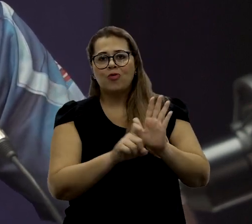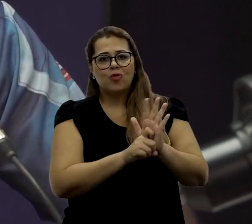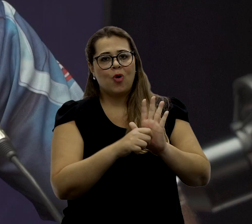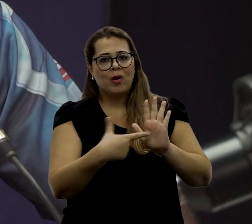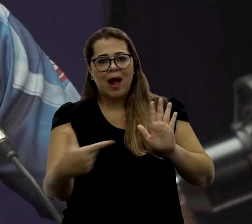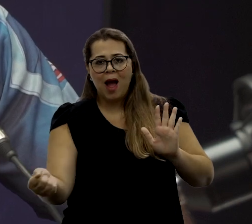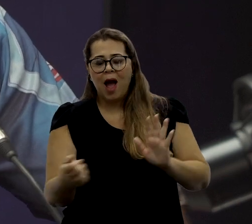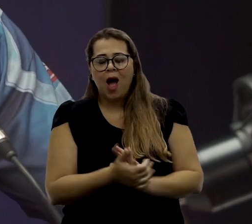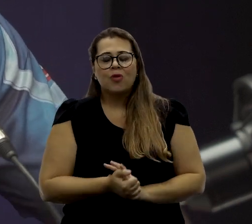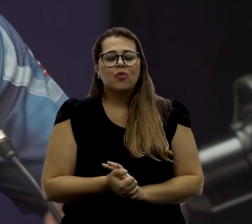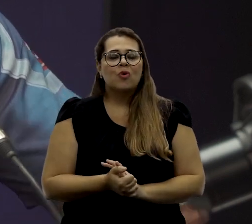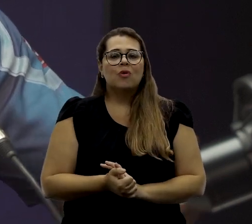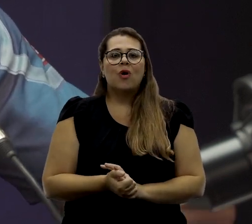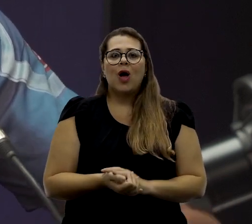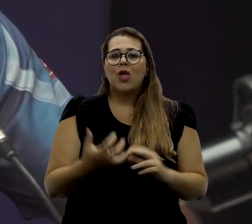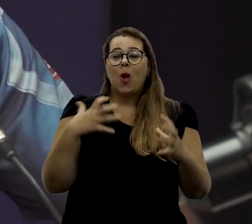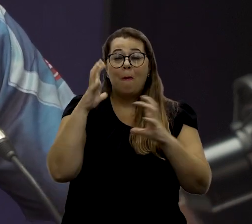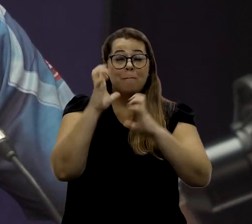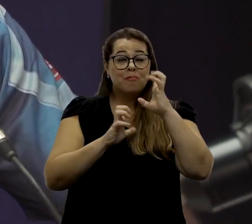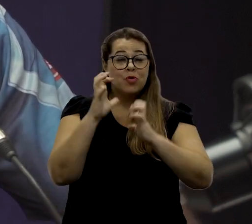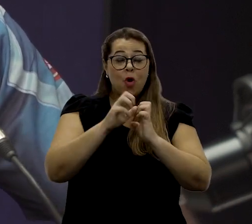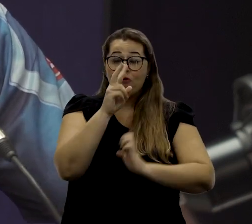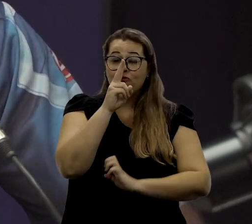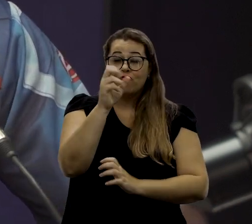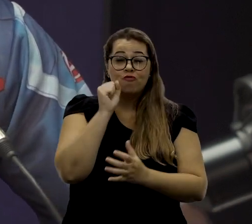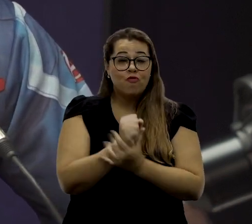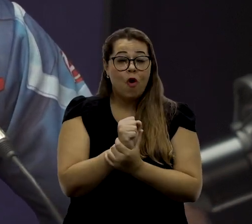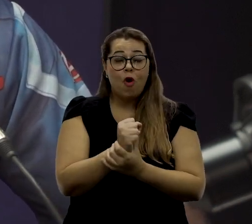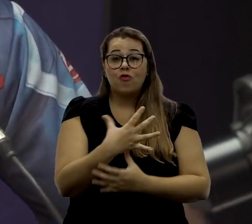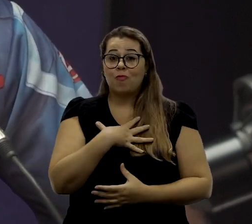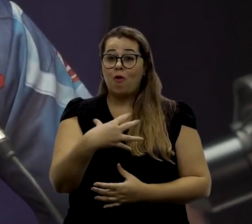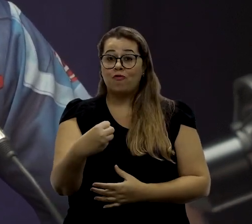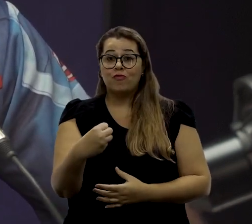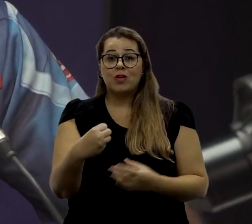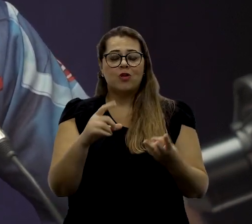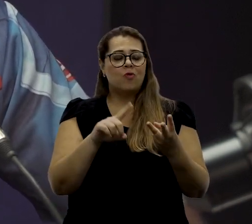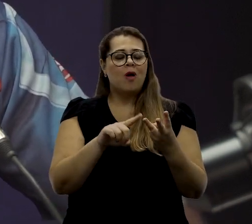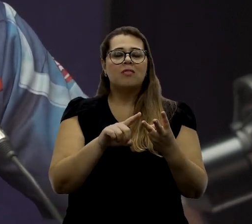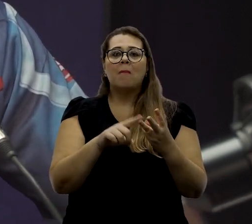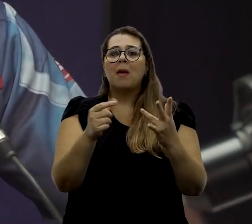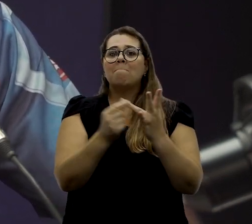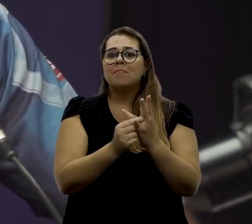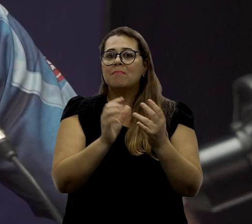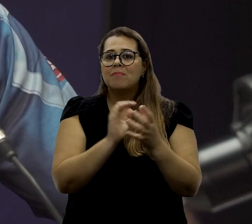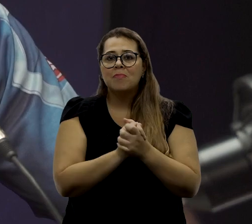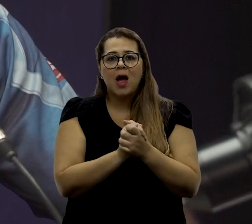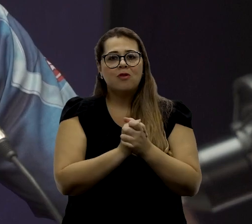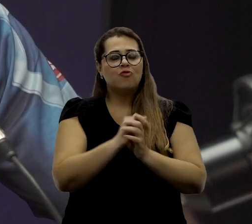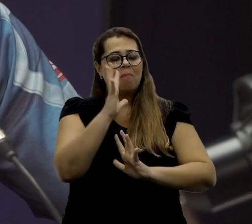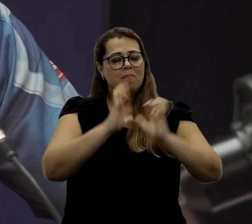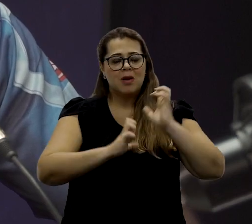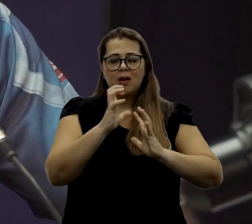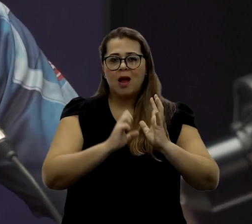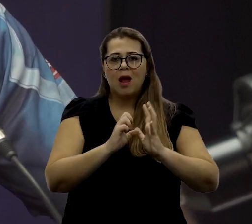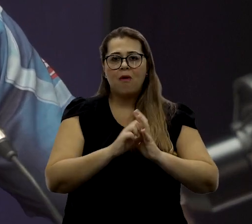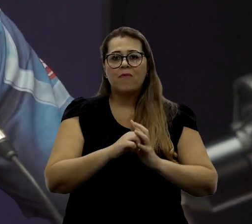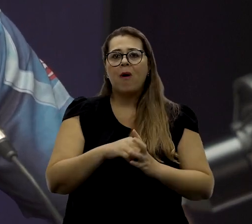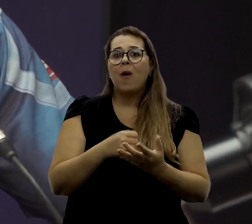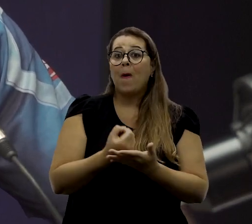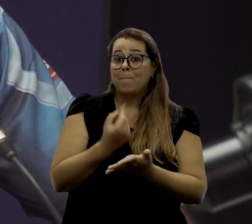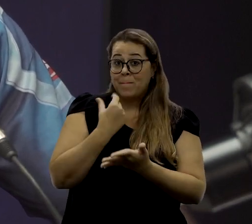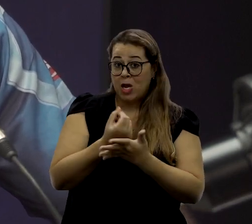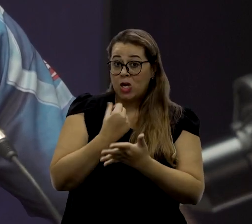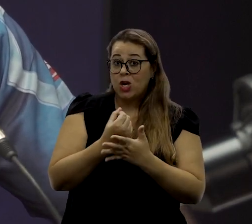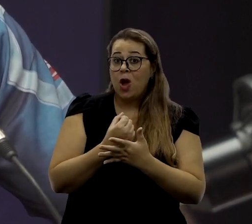drogas. E eu tive uma briga muito forte com meu filho. Muito forte. Muito forte com meu marido também. E aí eu peguei